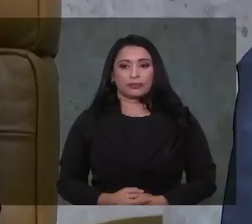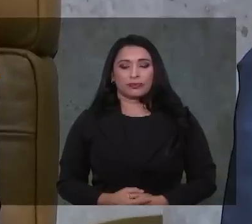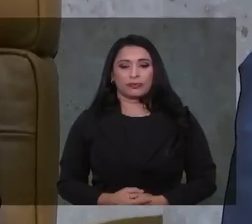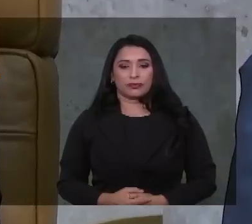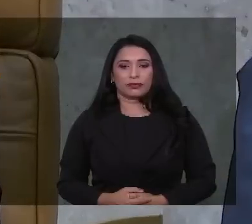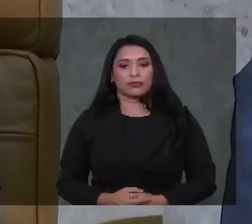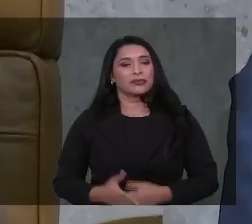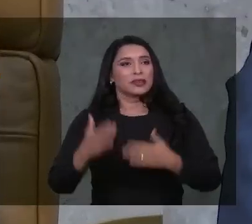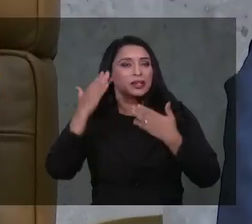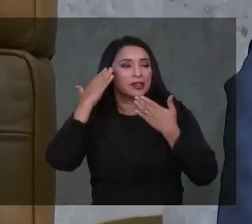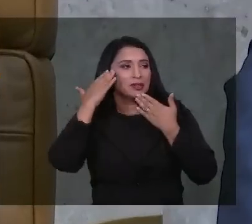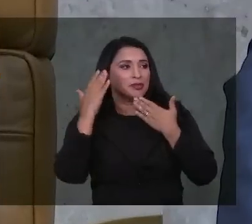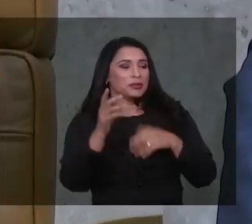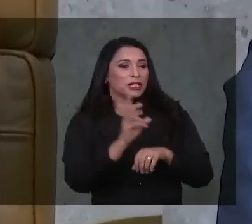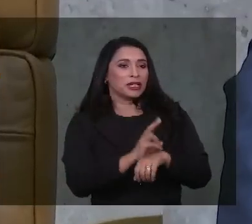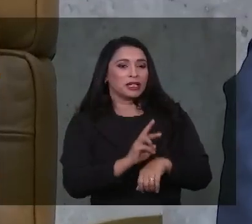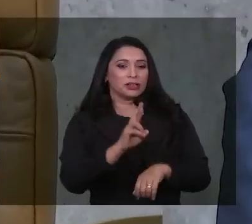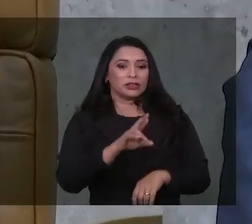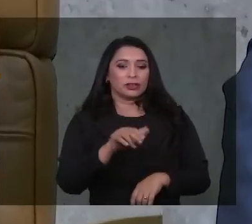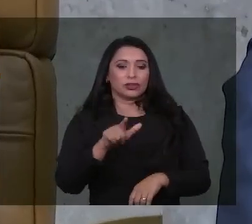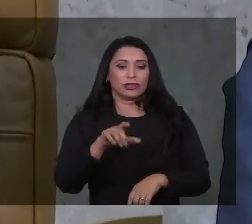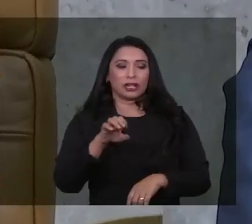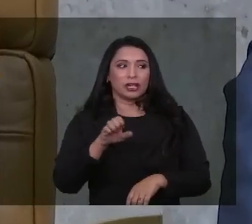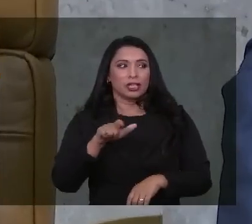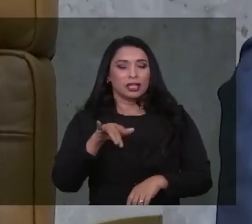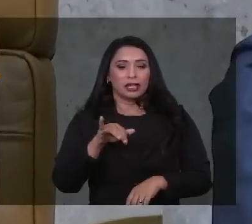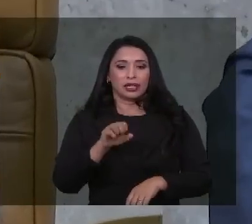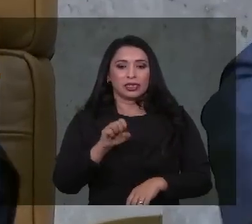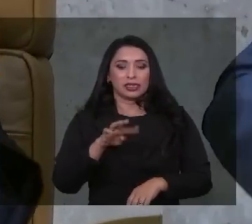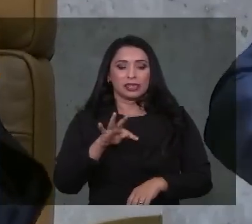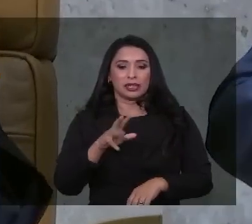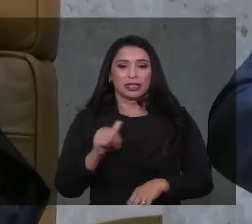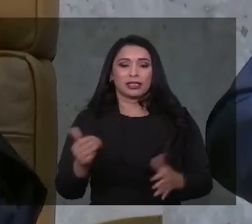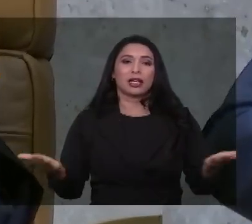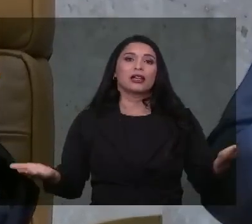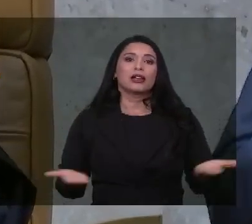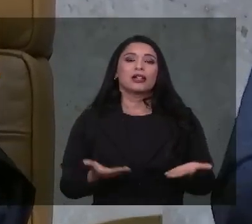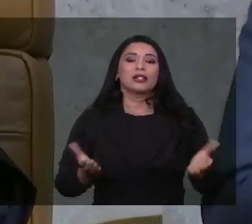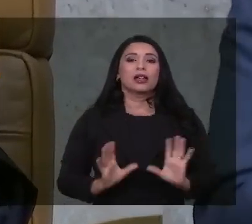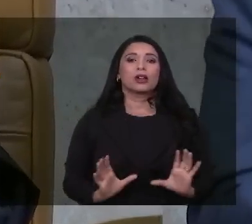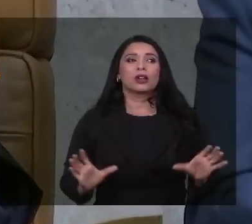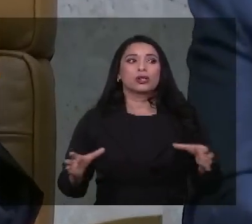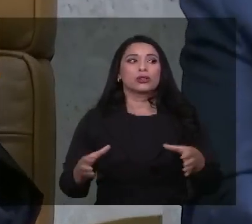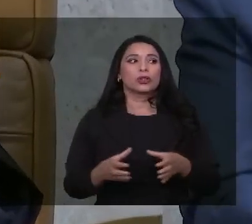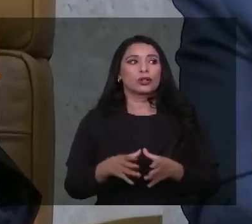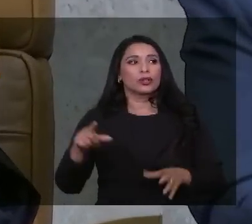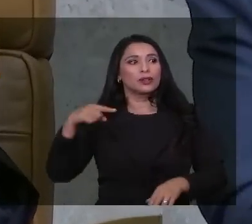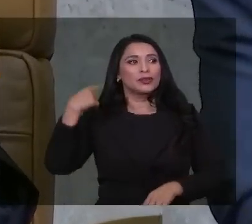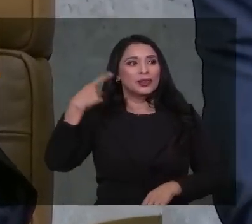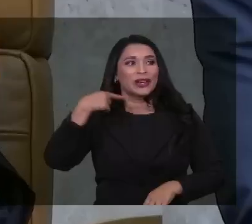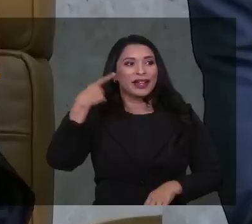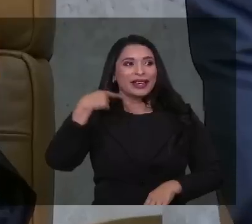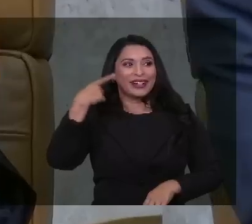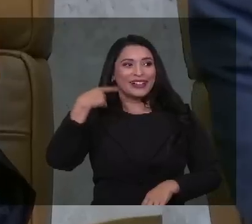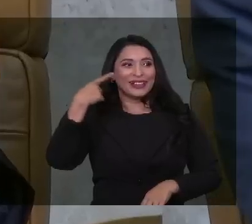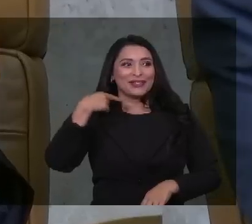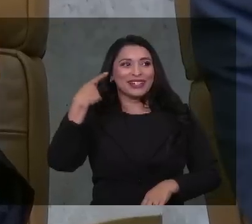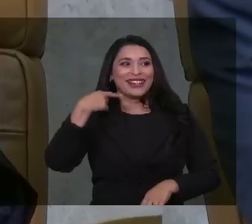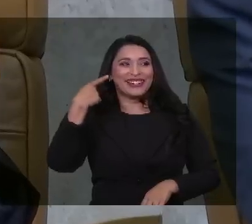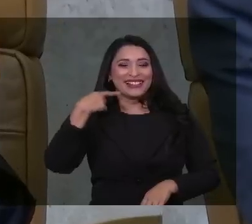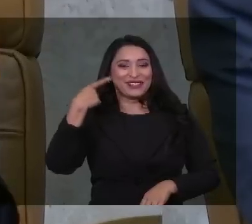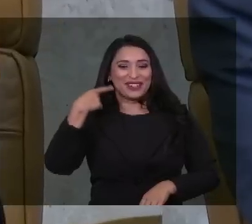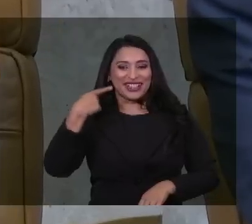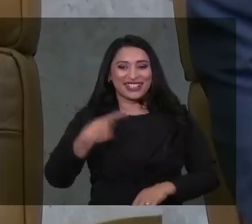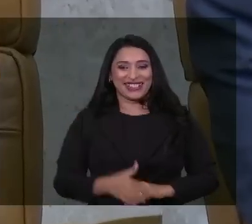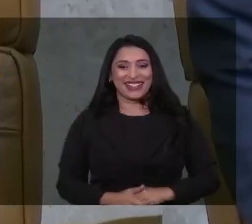Muitíssimo obrigado, doutora Eliseta Maria de Paiva Ramos. E agora, em nome da classe dos advogados, falará o presidente